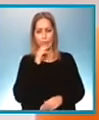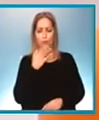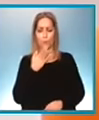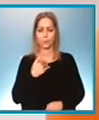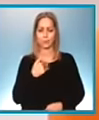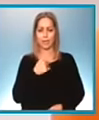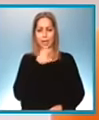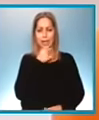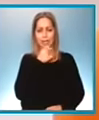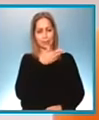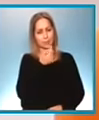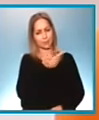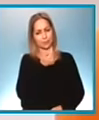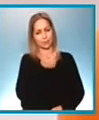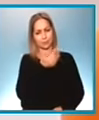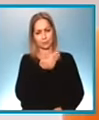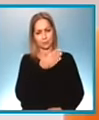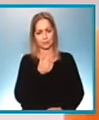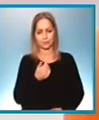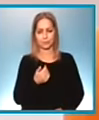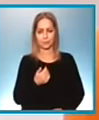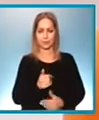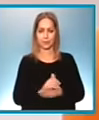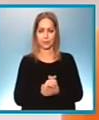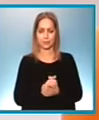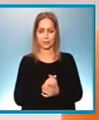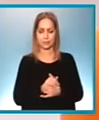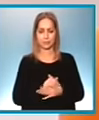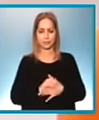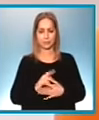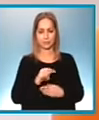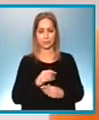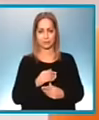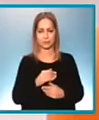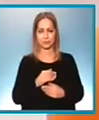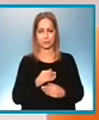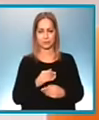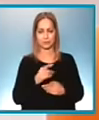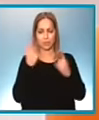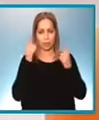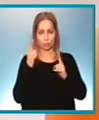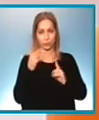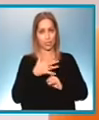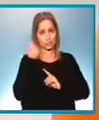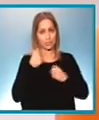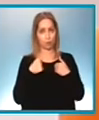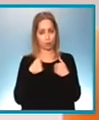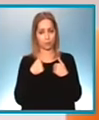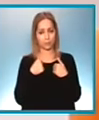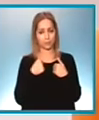lá, canta. E foi assim, a música foi a minha salvação, porque de